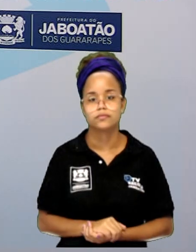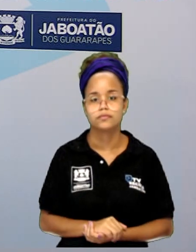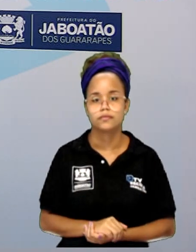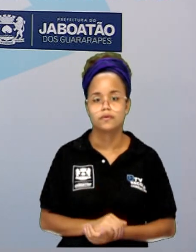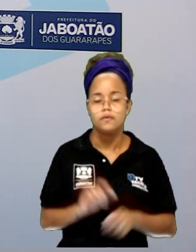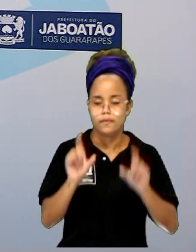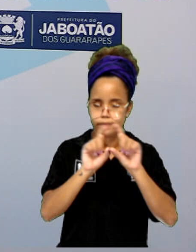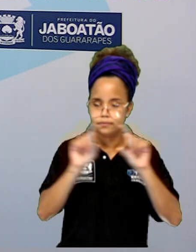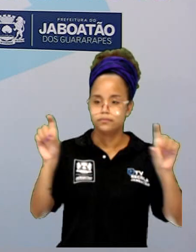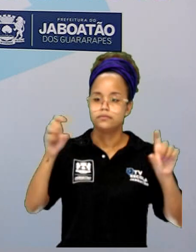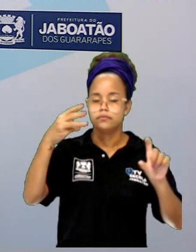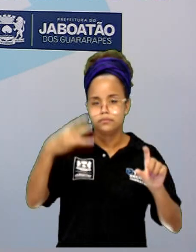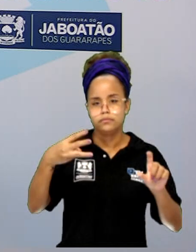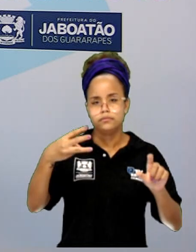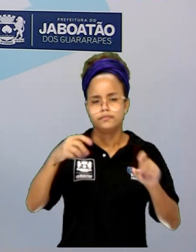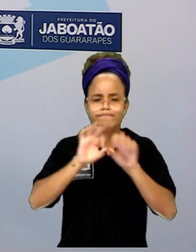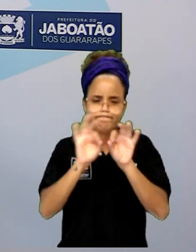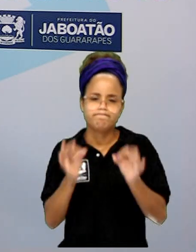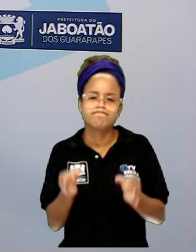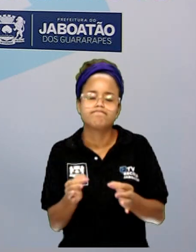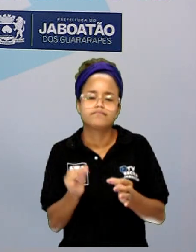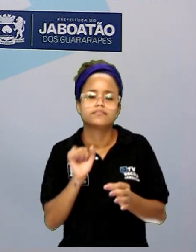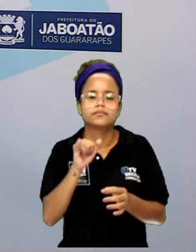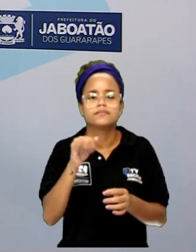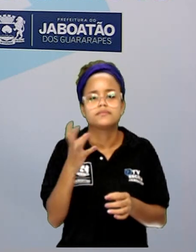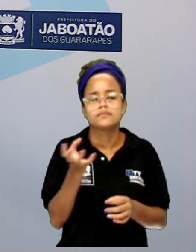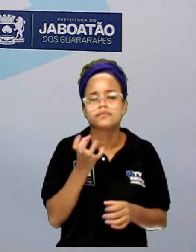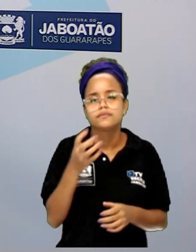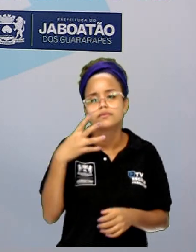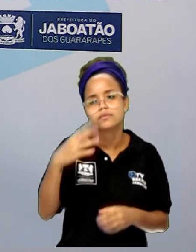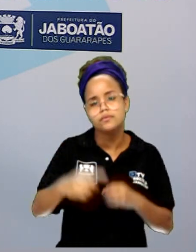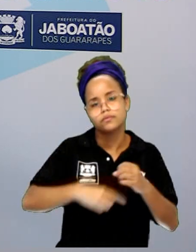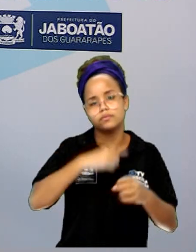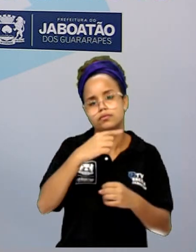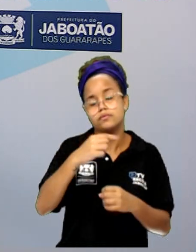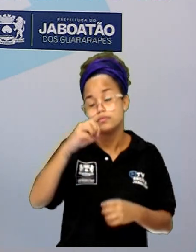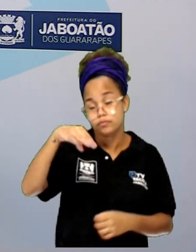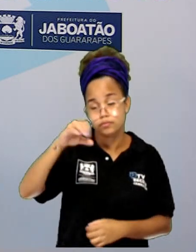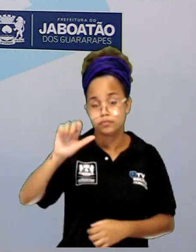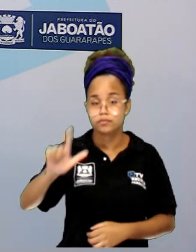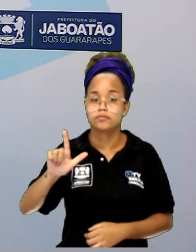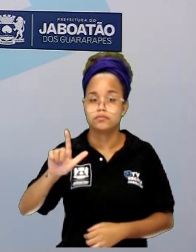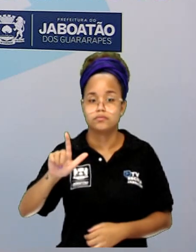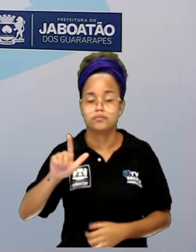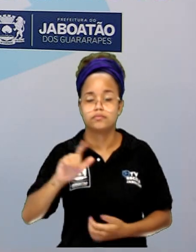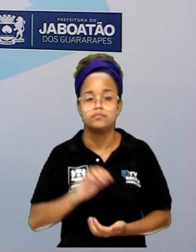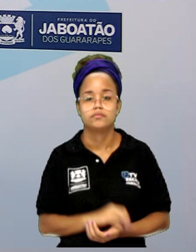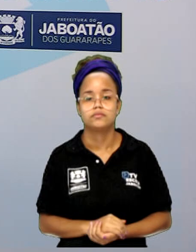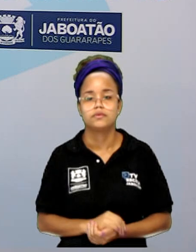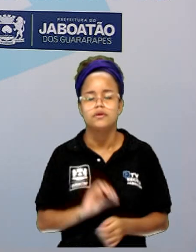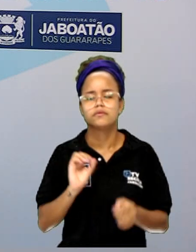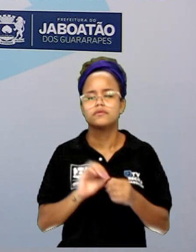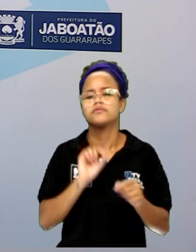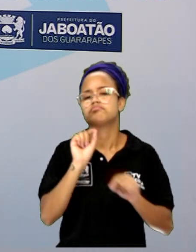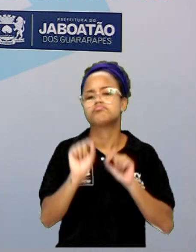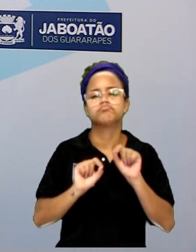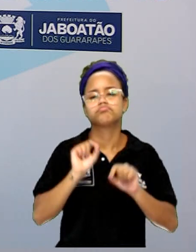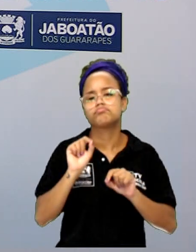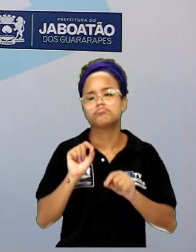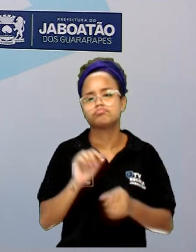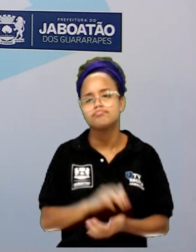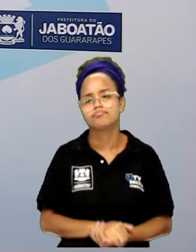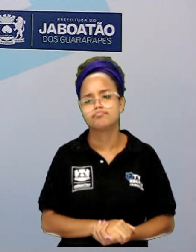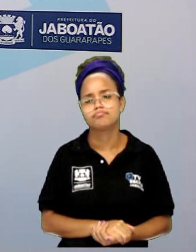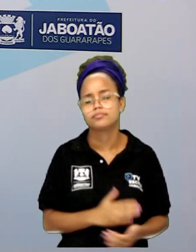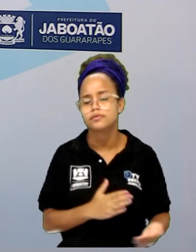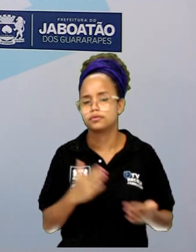é simples. Se eu quero 4 mols de nitrato de potássio desse lado, eu tenho que fazer o que com esse aqui? Vamos lá. É